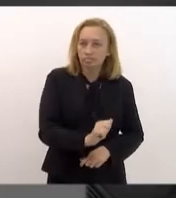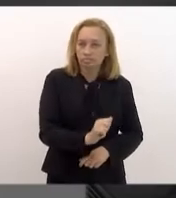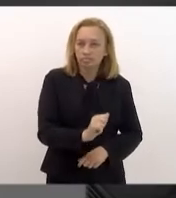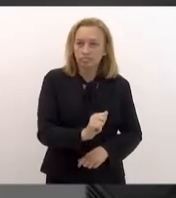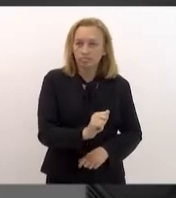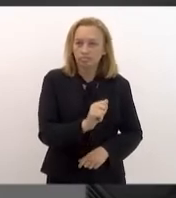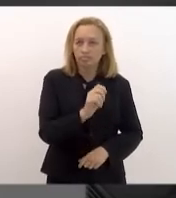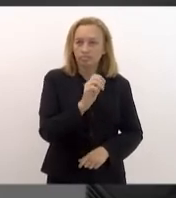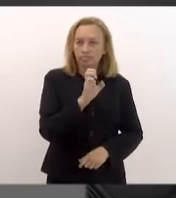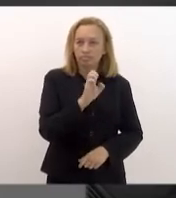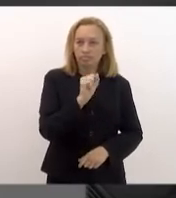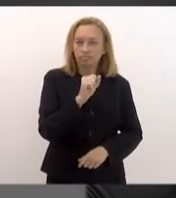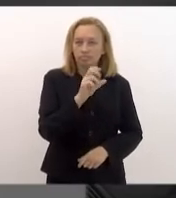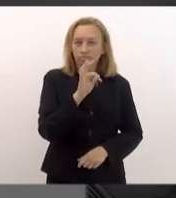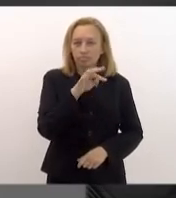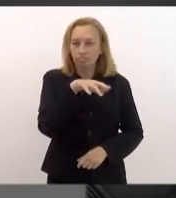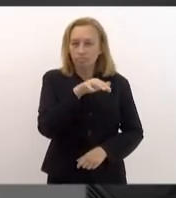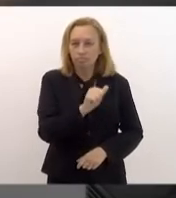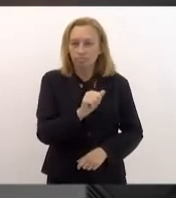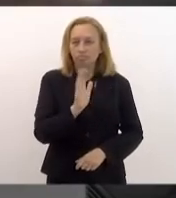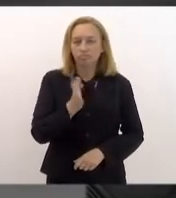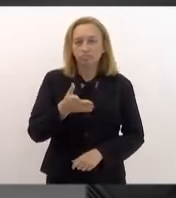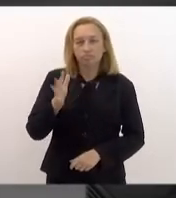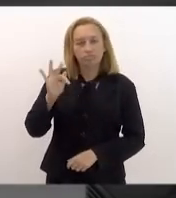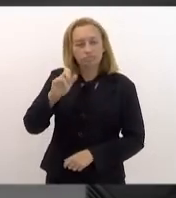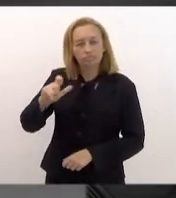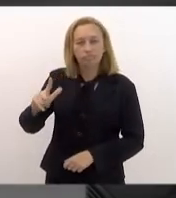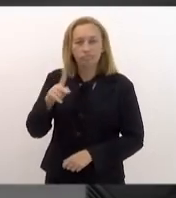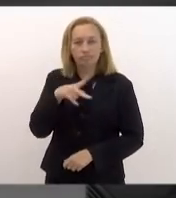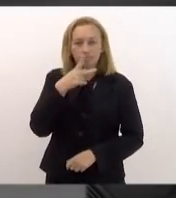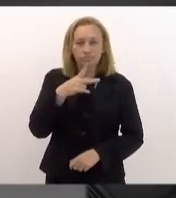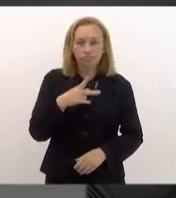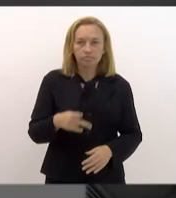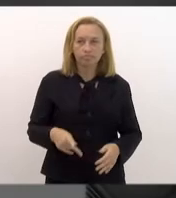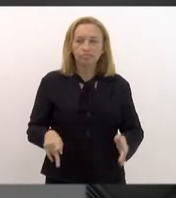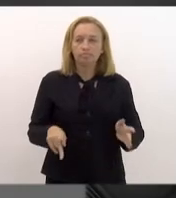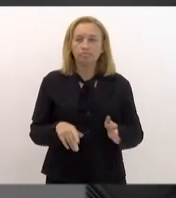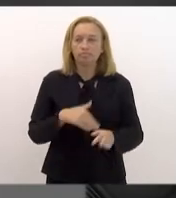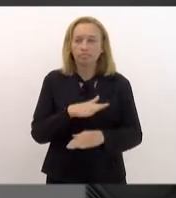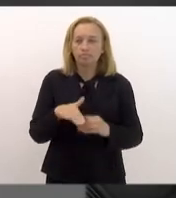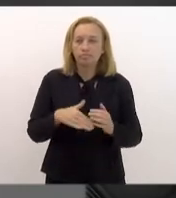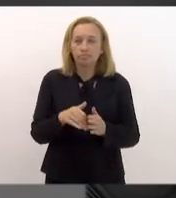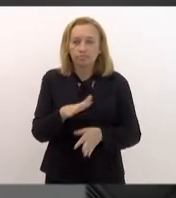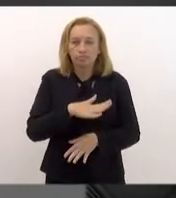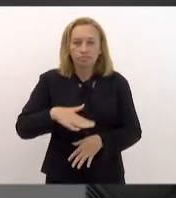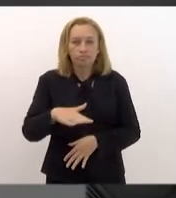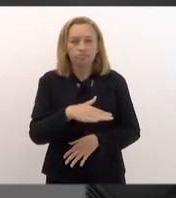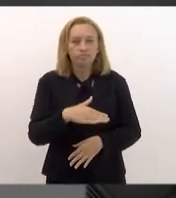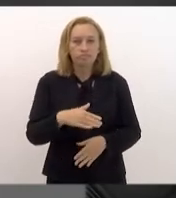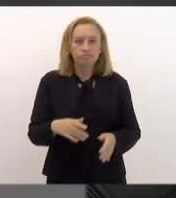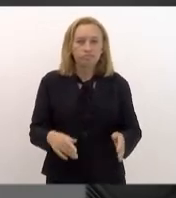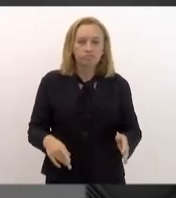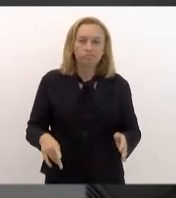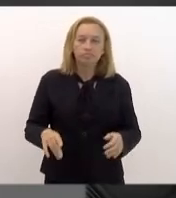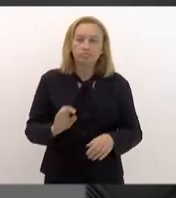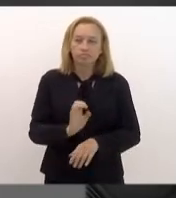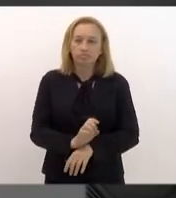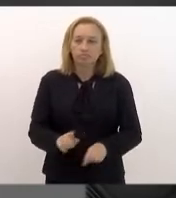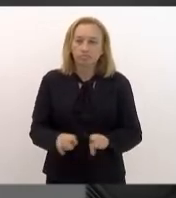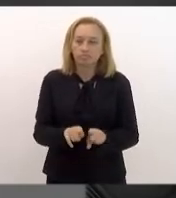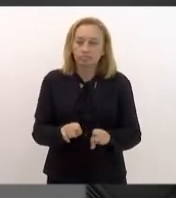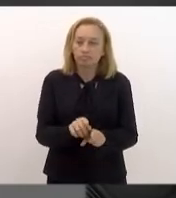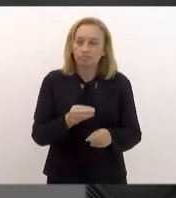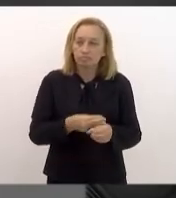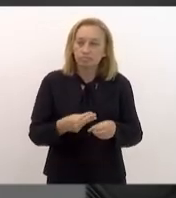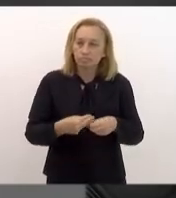Fio já falou ali, que atinge toda a outra área do Estado, vários municípios, e a questão local